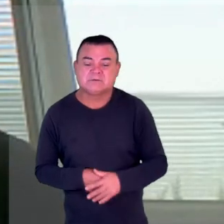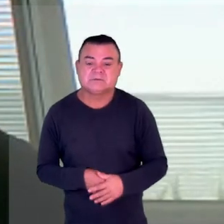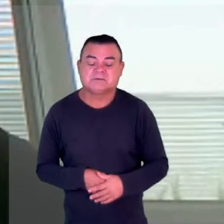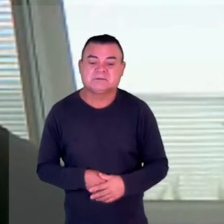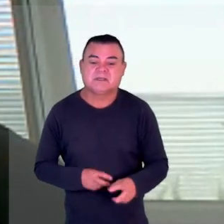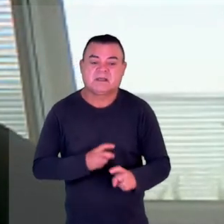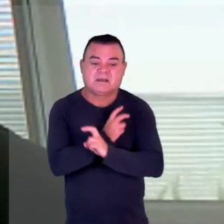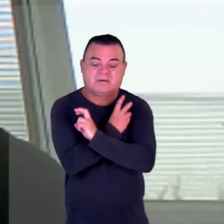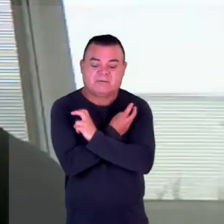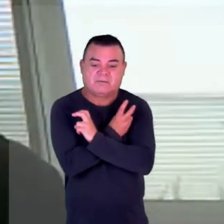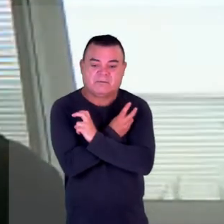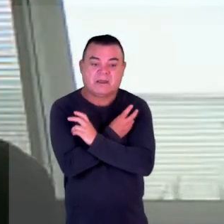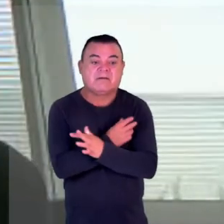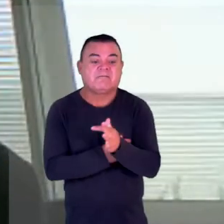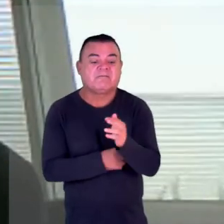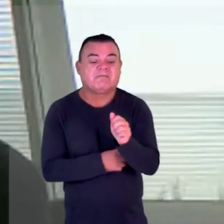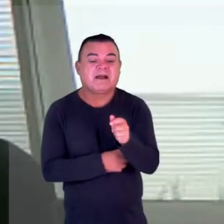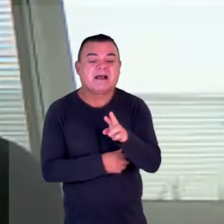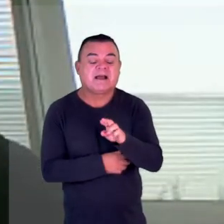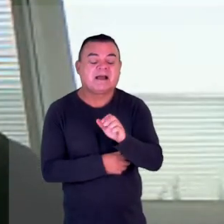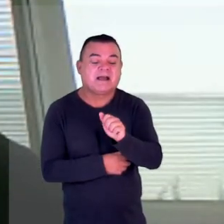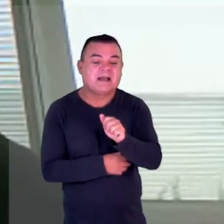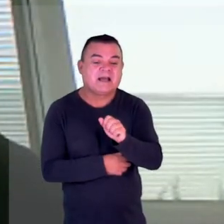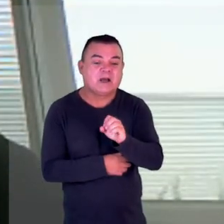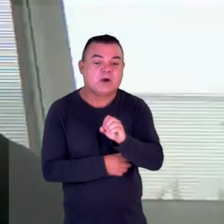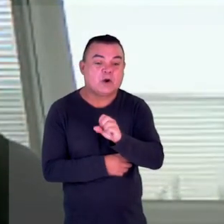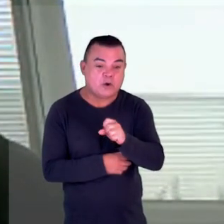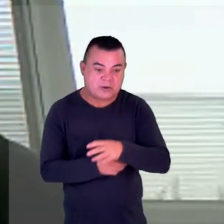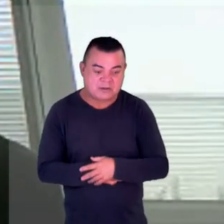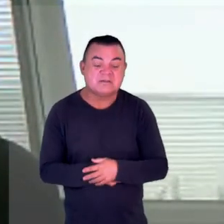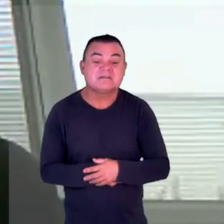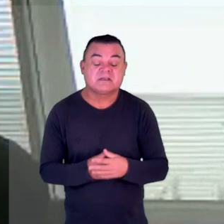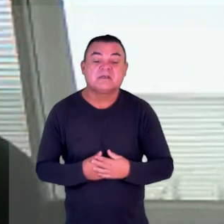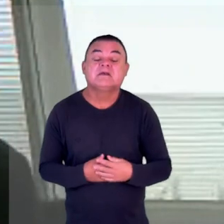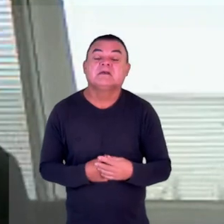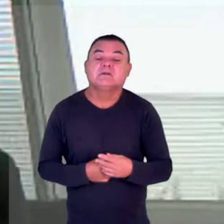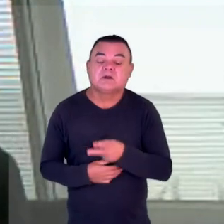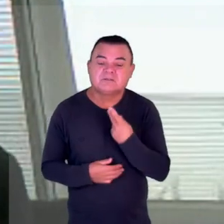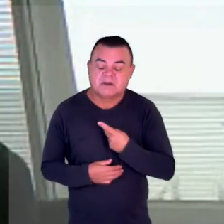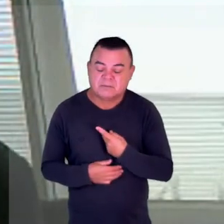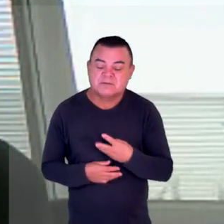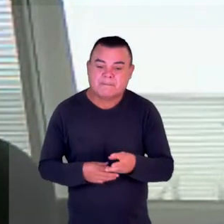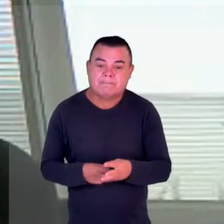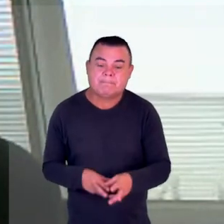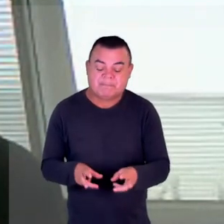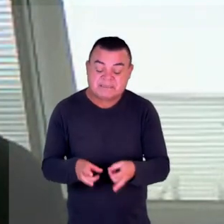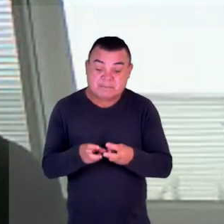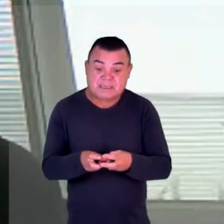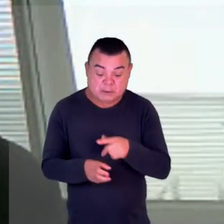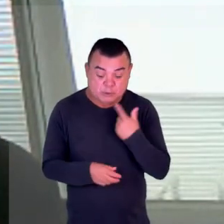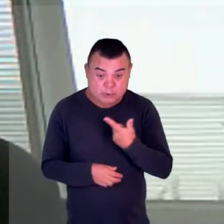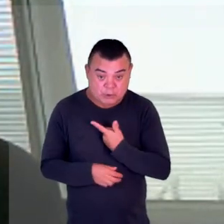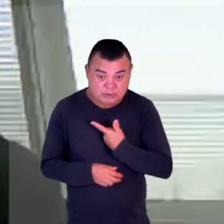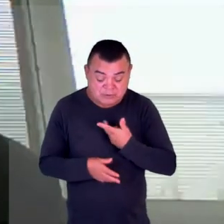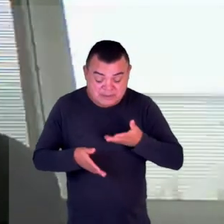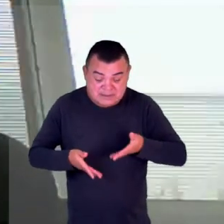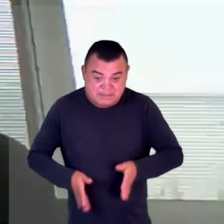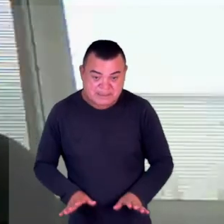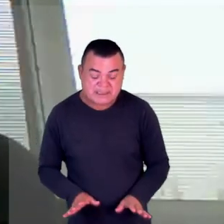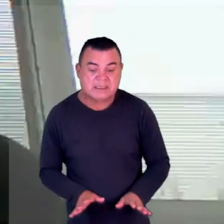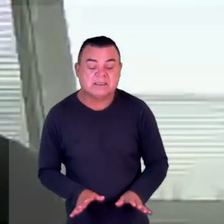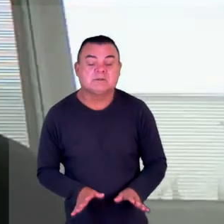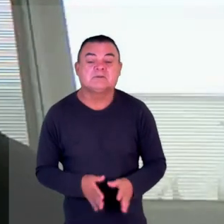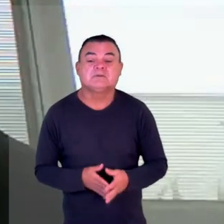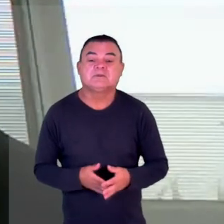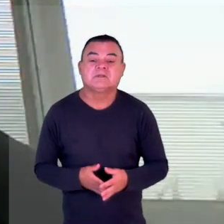egípcios nós vamos ver que o nosso Nascimento enquanto vocação